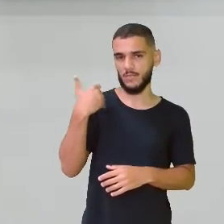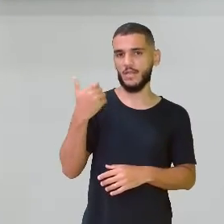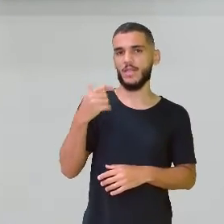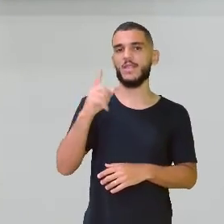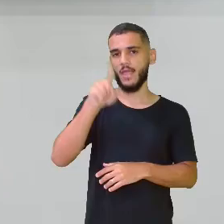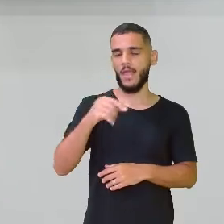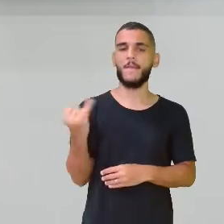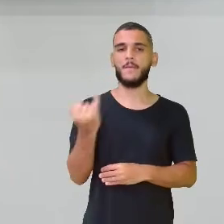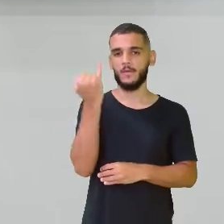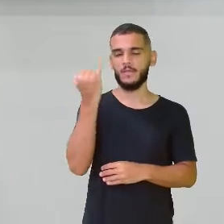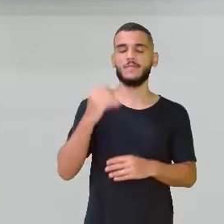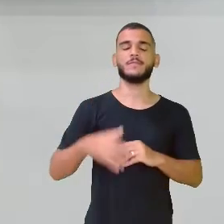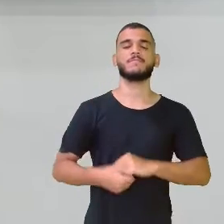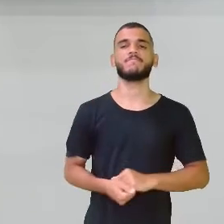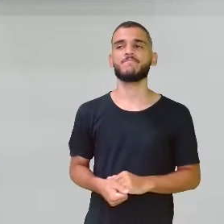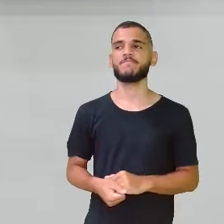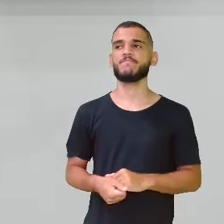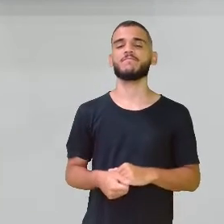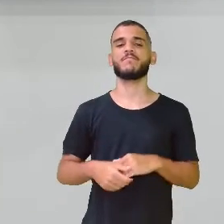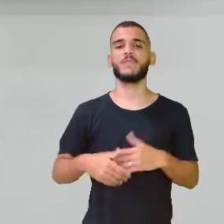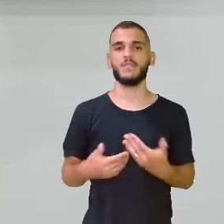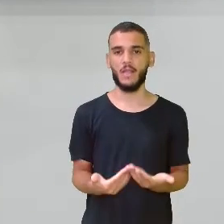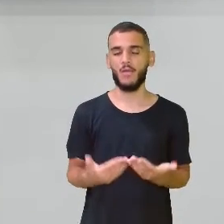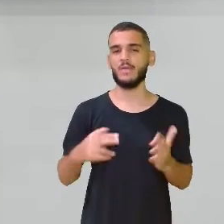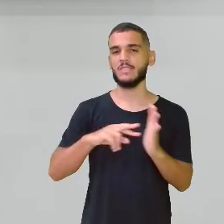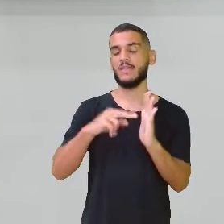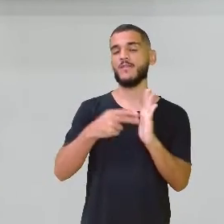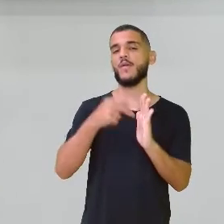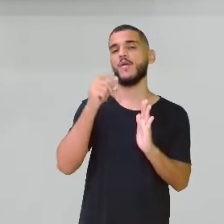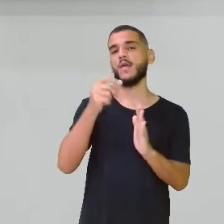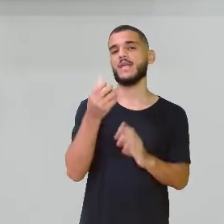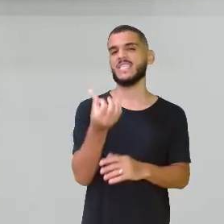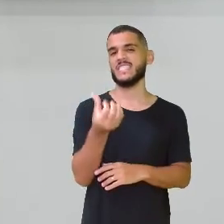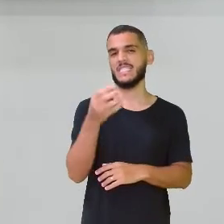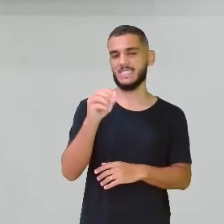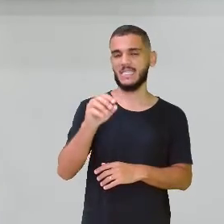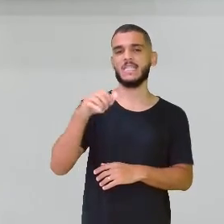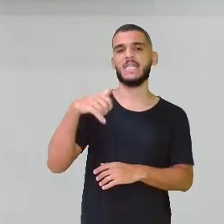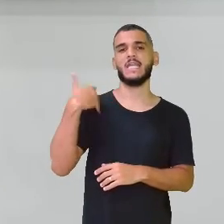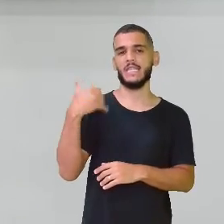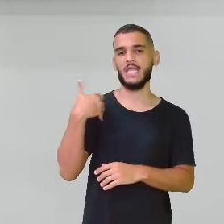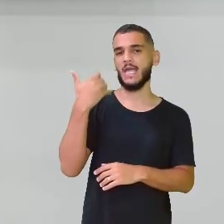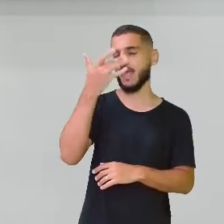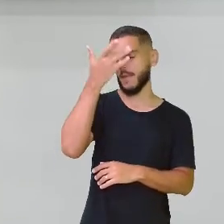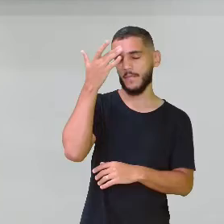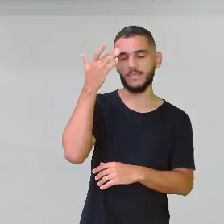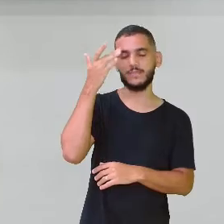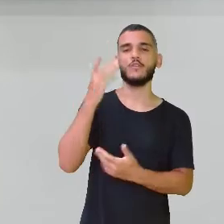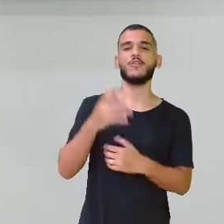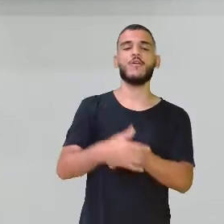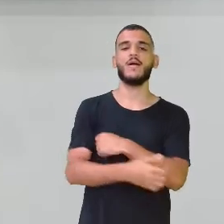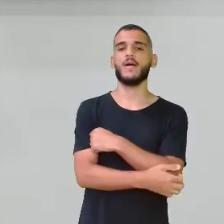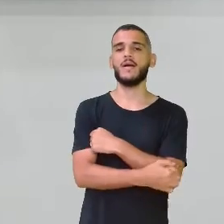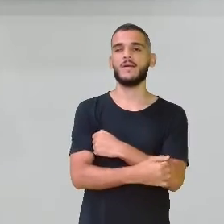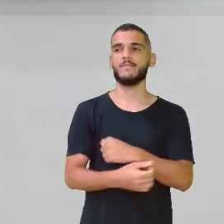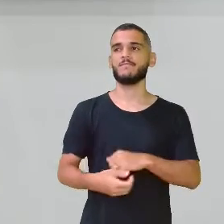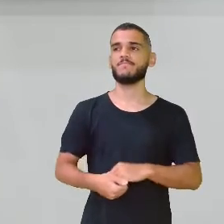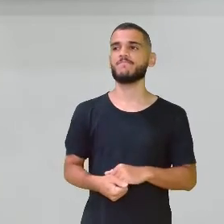Não significa dizer que com 60 anos a pessoa não está